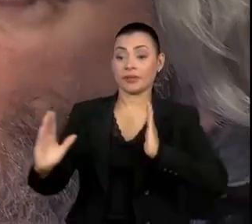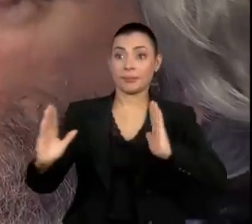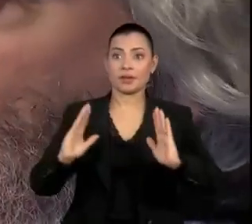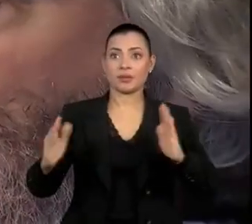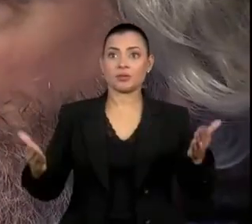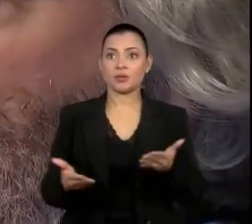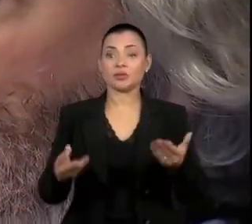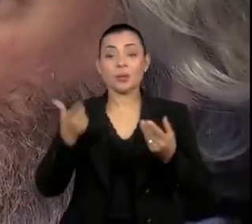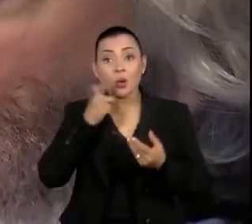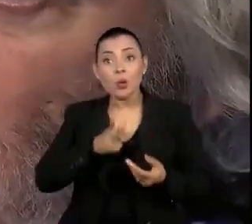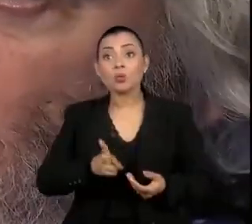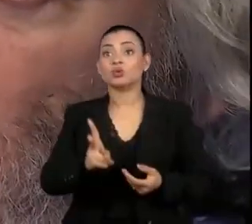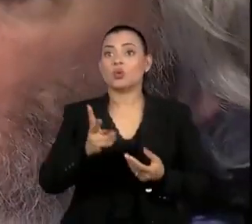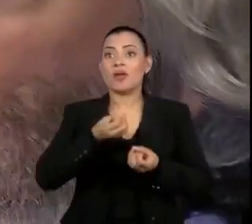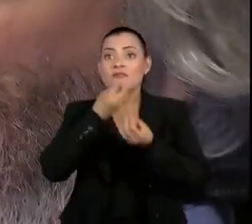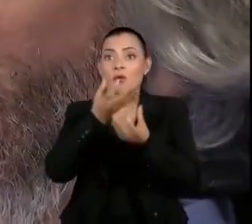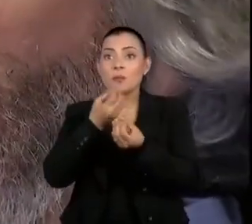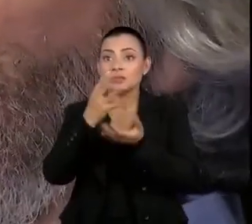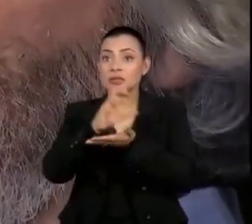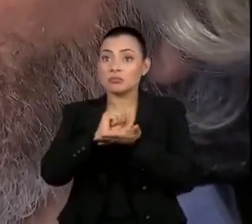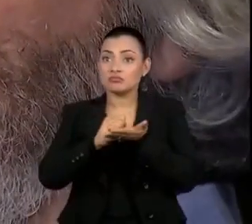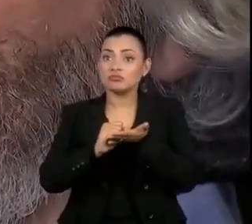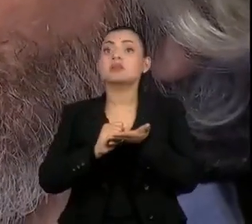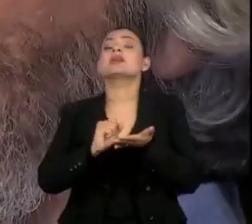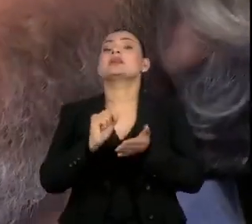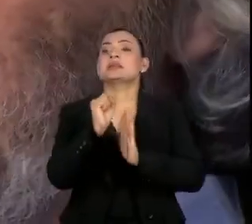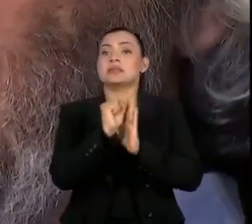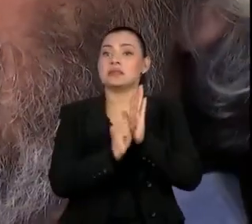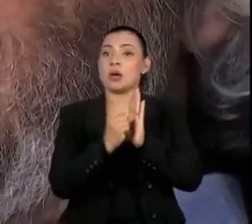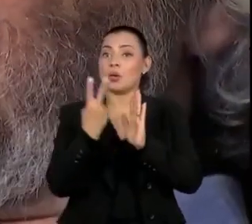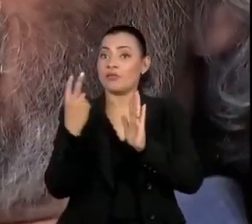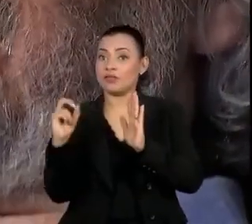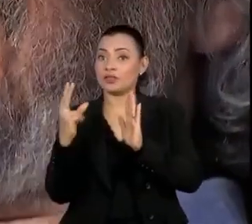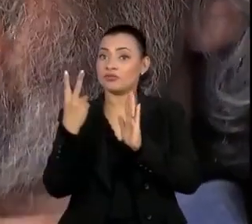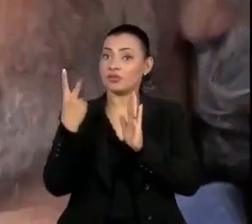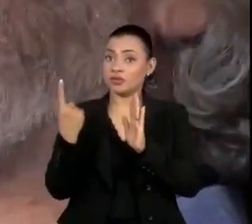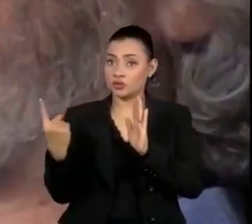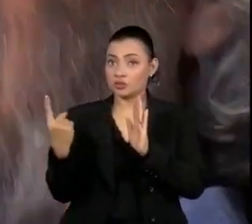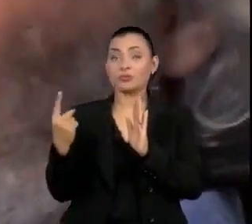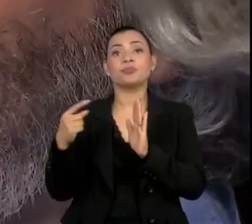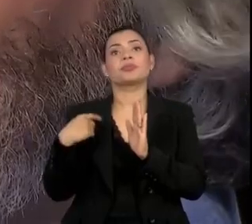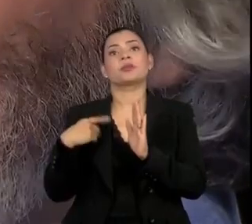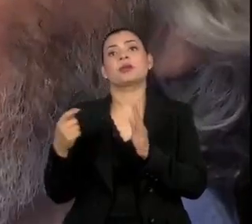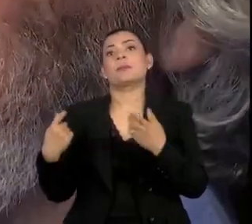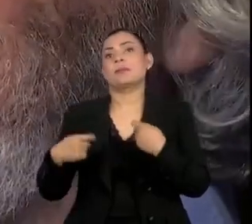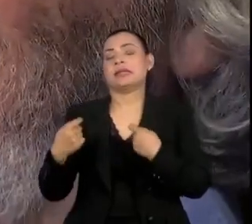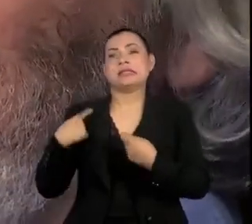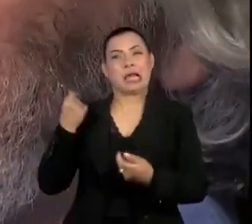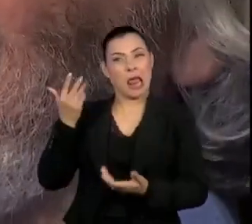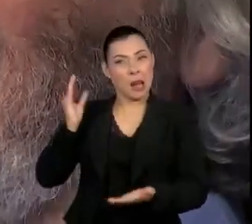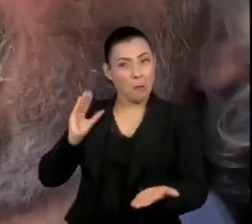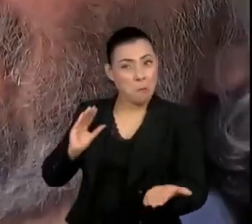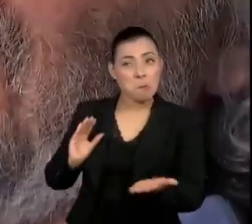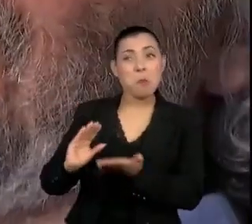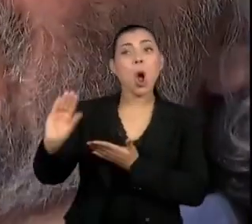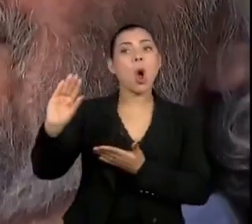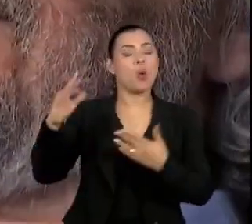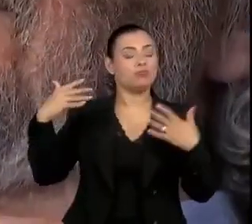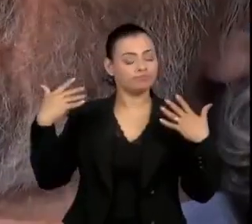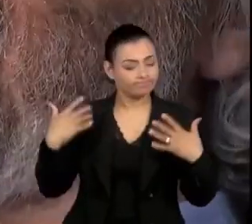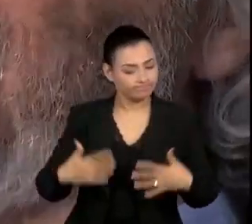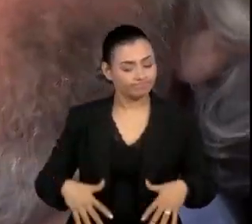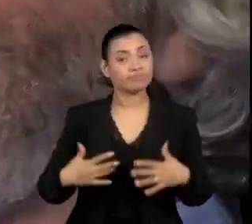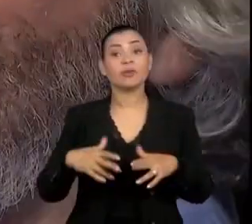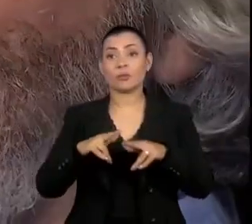mantermos as informações do século XX, do século XXI, o investimento é brutal e aí certamente